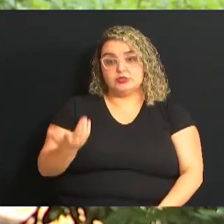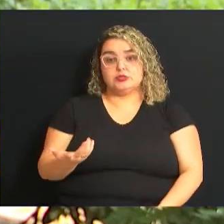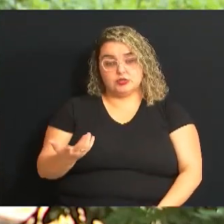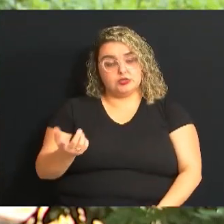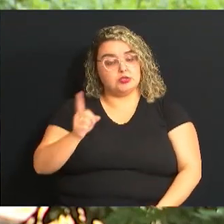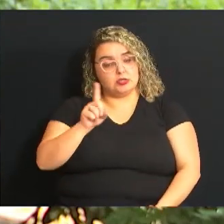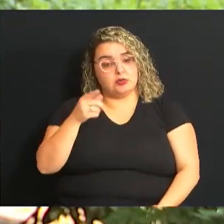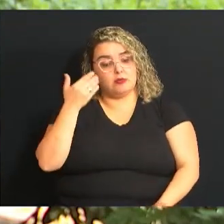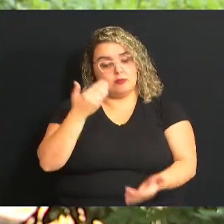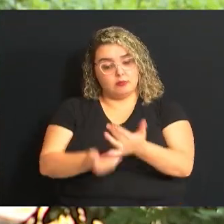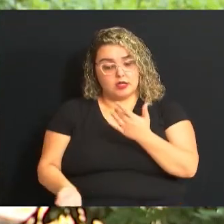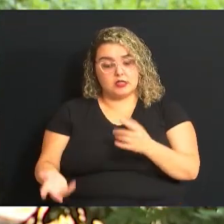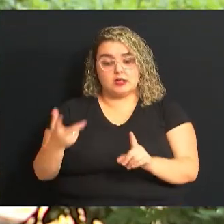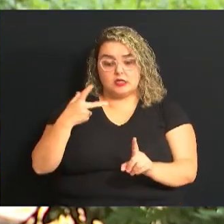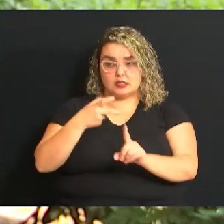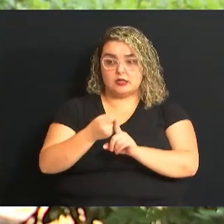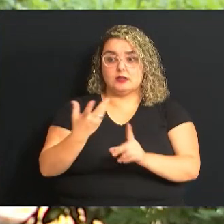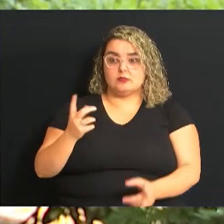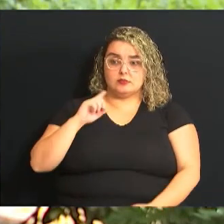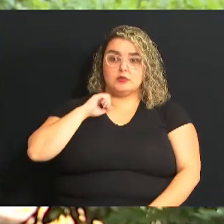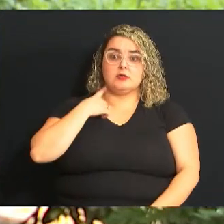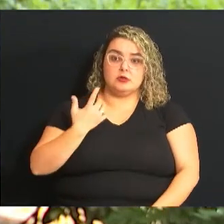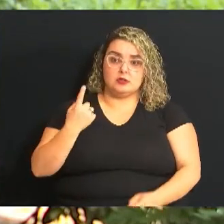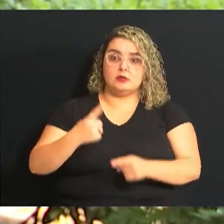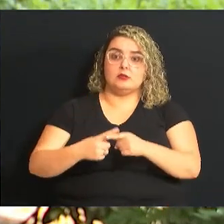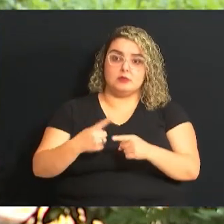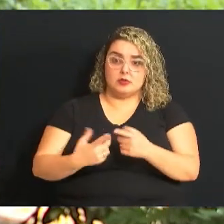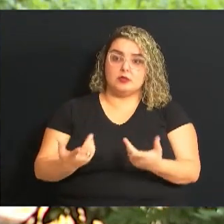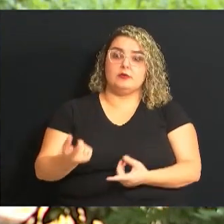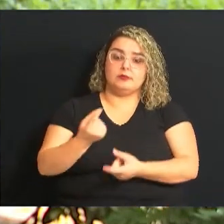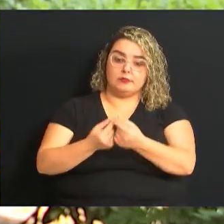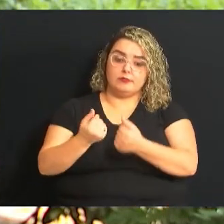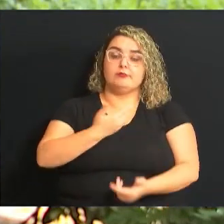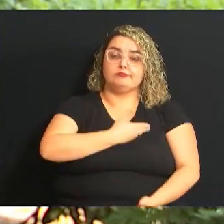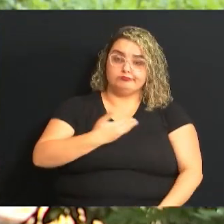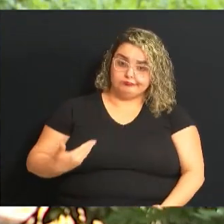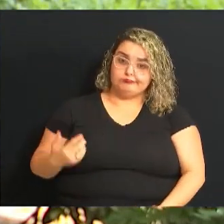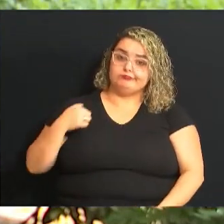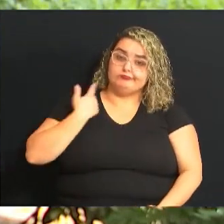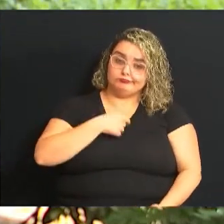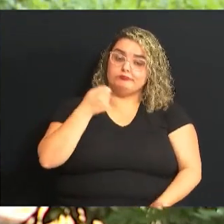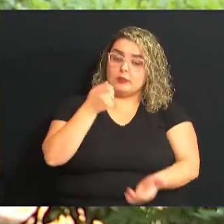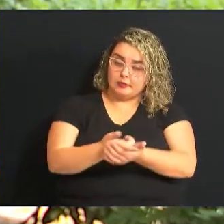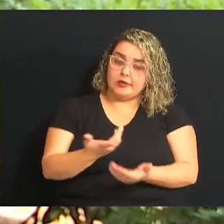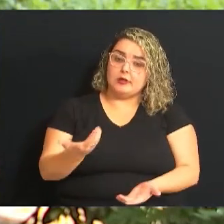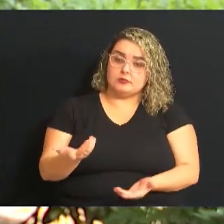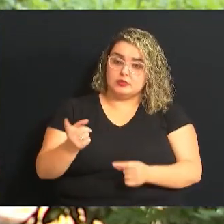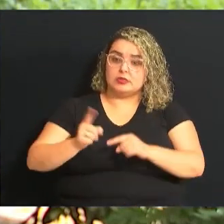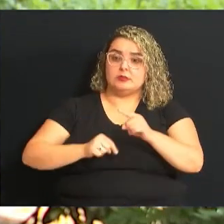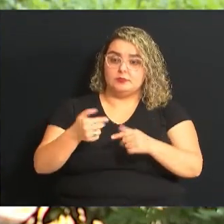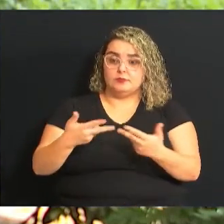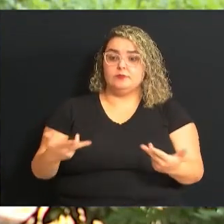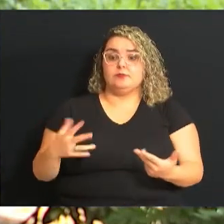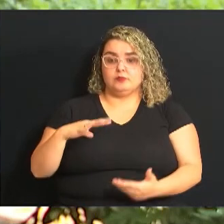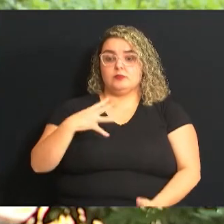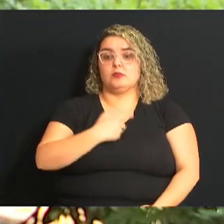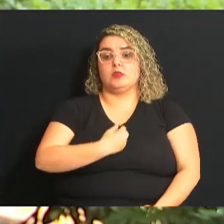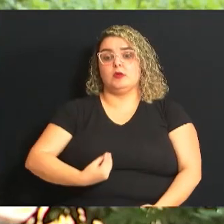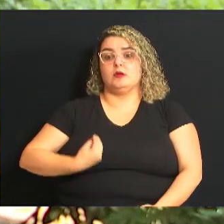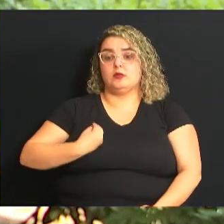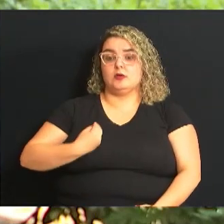esses imunizantes irem para o lixo, porque é dinheiro e é dinheiro público, é dinheiro nosso, é material que pode estar aí salvando vidas. Hoje,